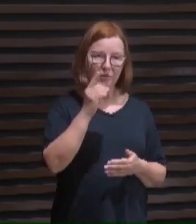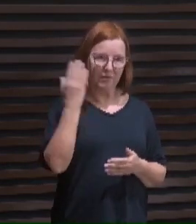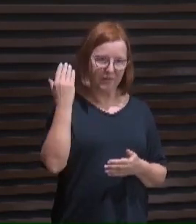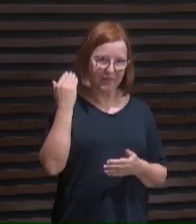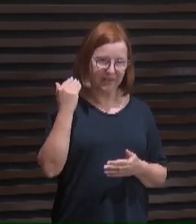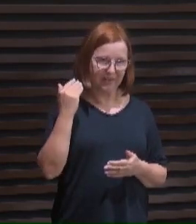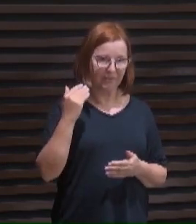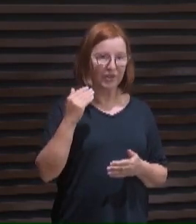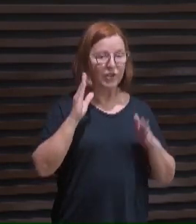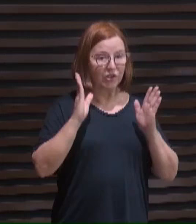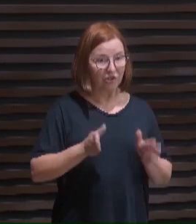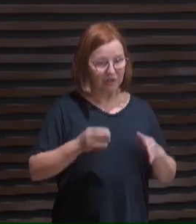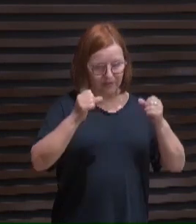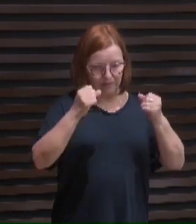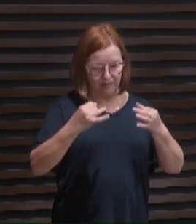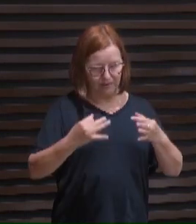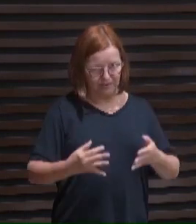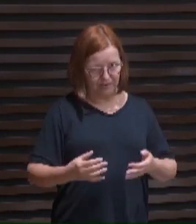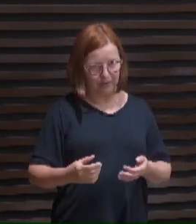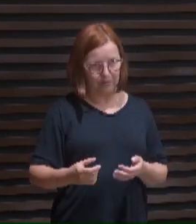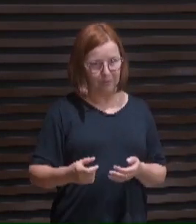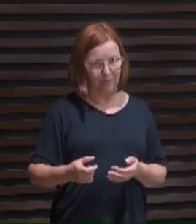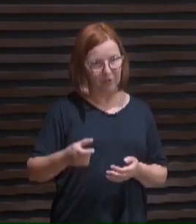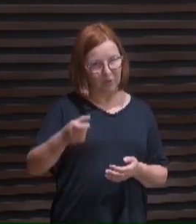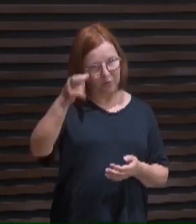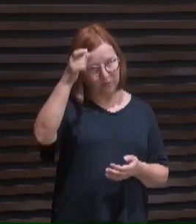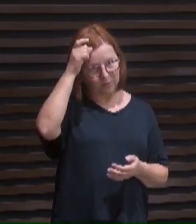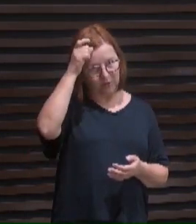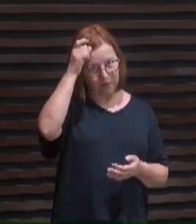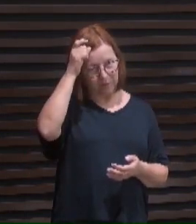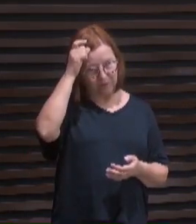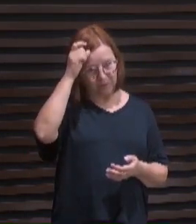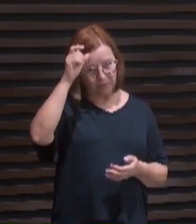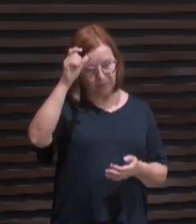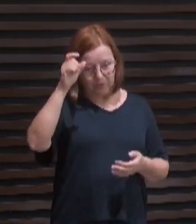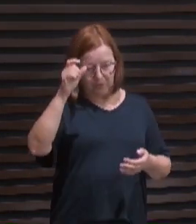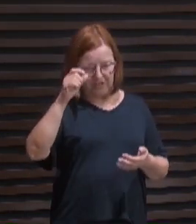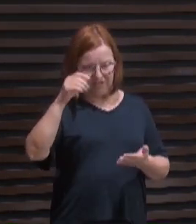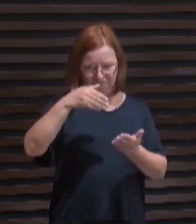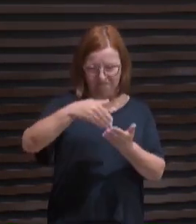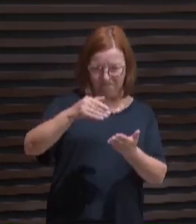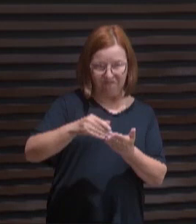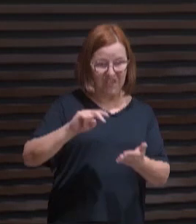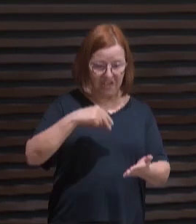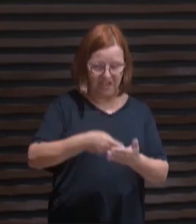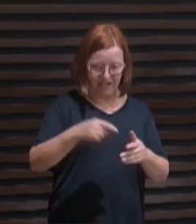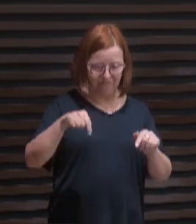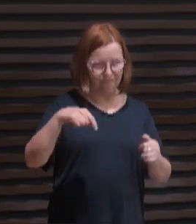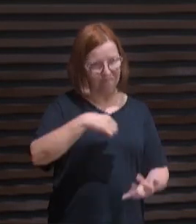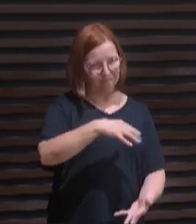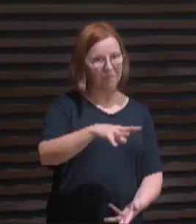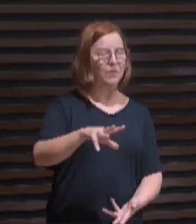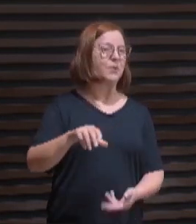da queda luciferiana, que foi a primeira queda cósmica e que trouxe